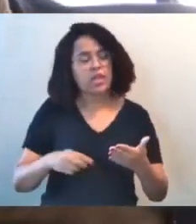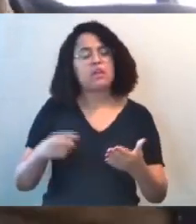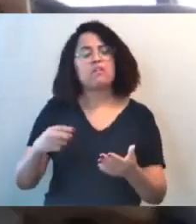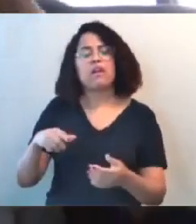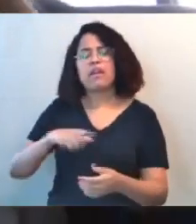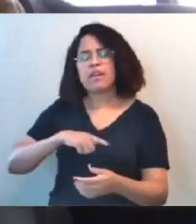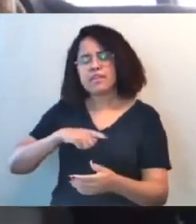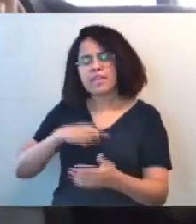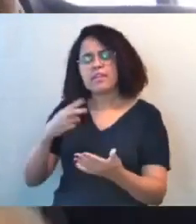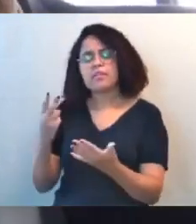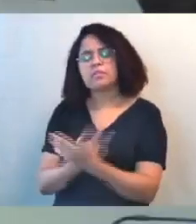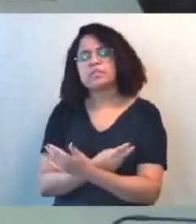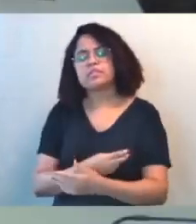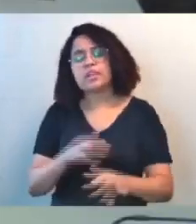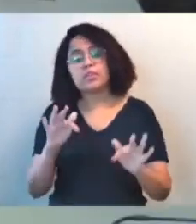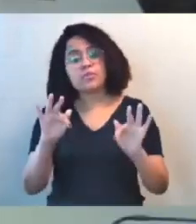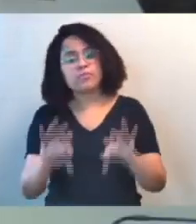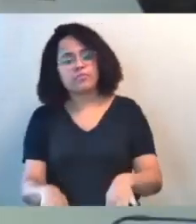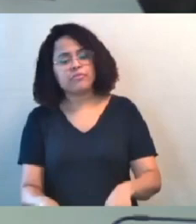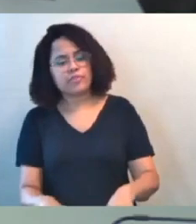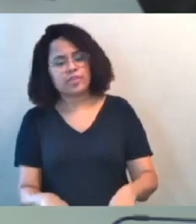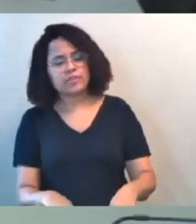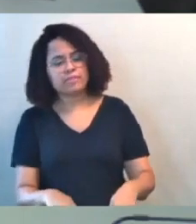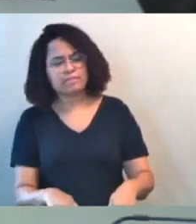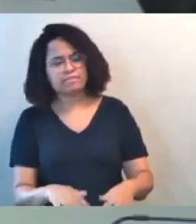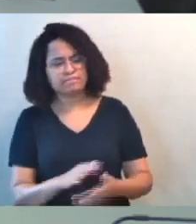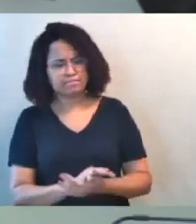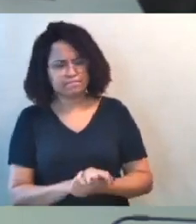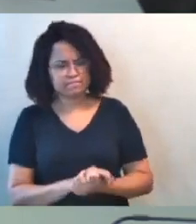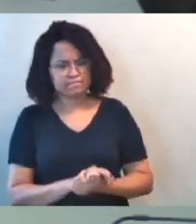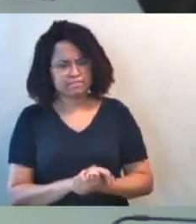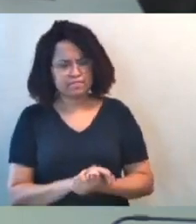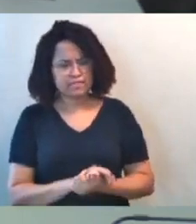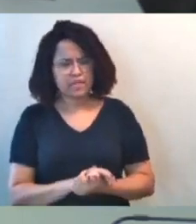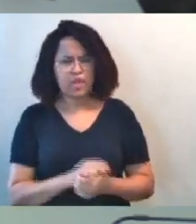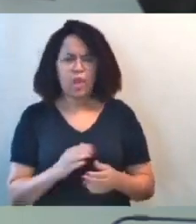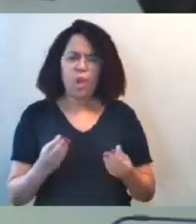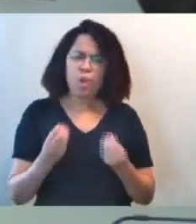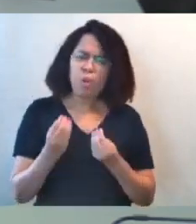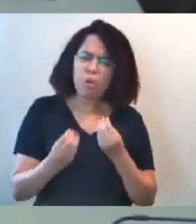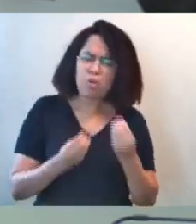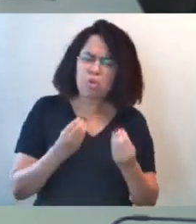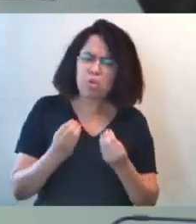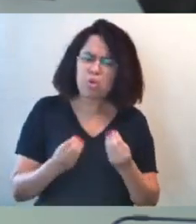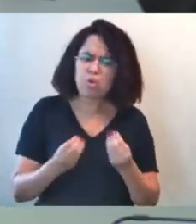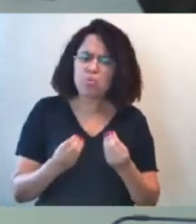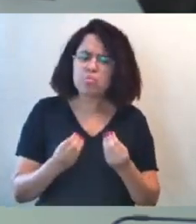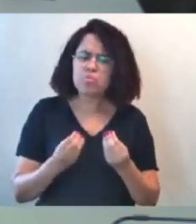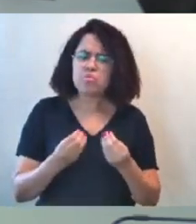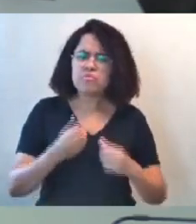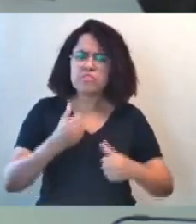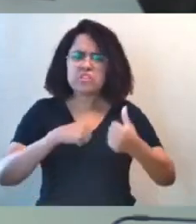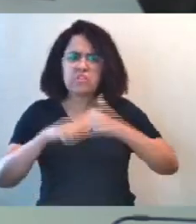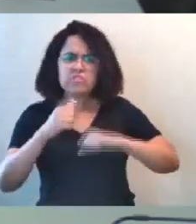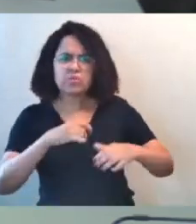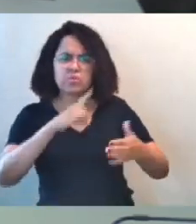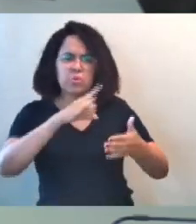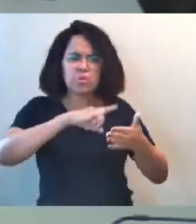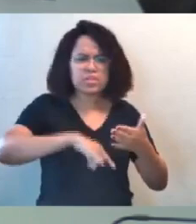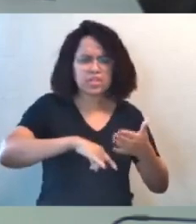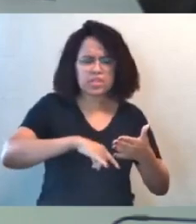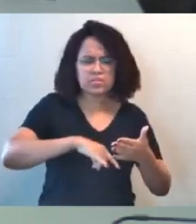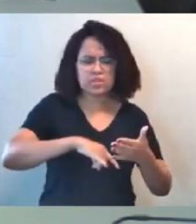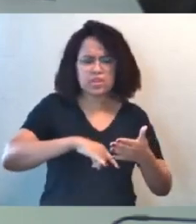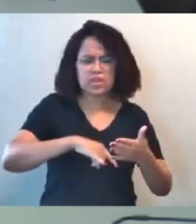tem que acontecer ao final dele. Mas como é que nós vamos fazer uma revisão final do contrato se a gente pulou duas revisões de